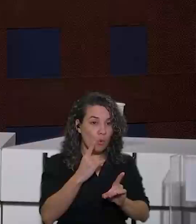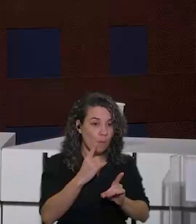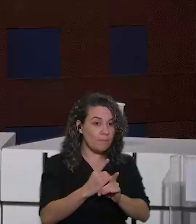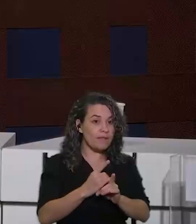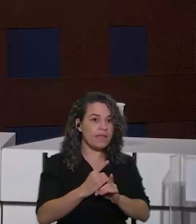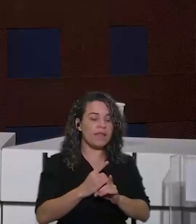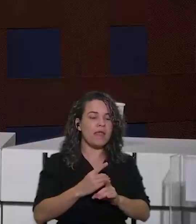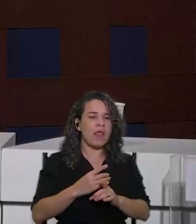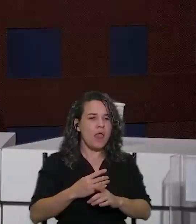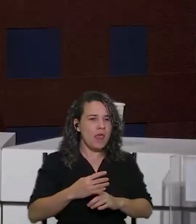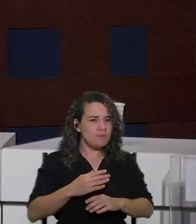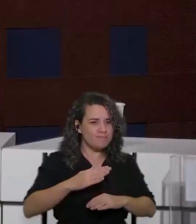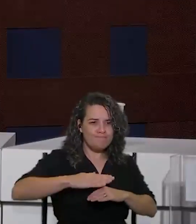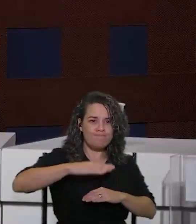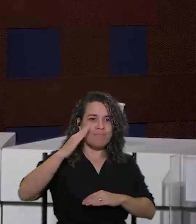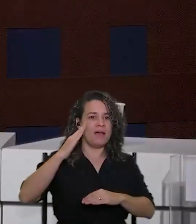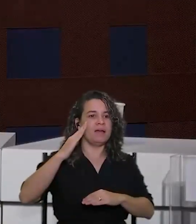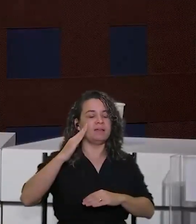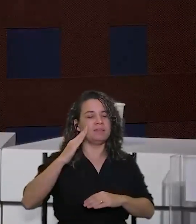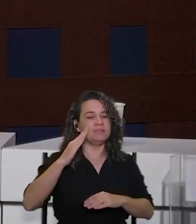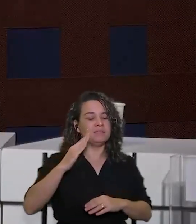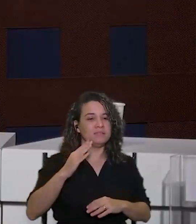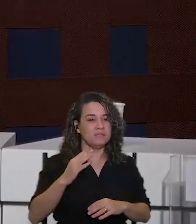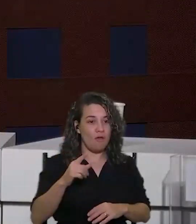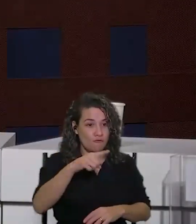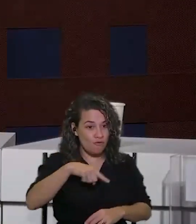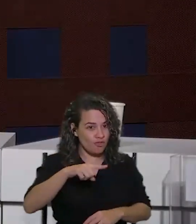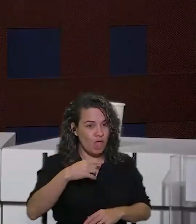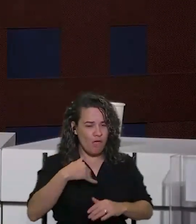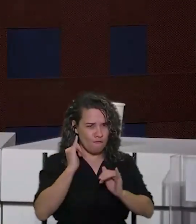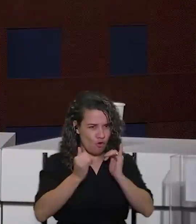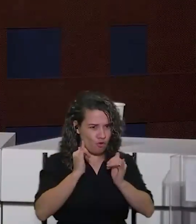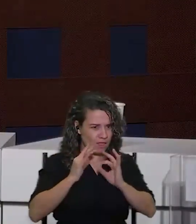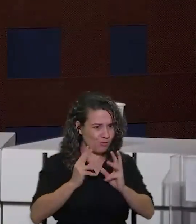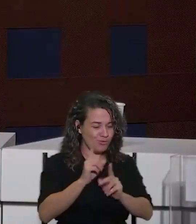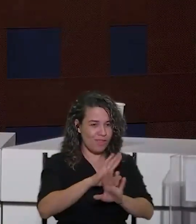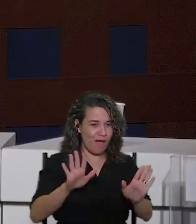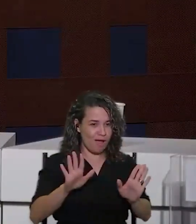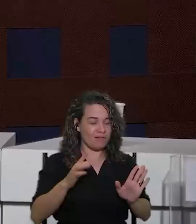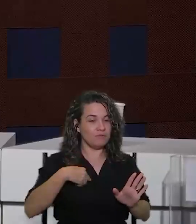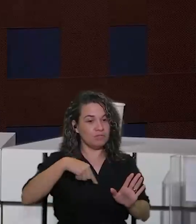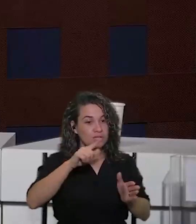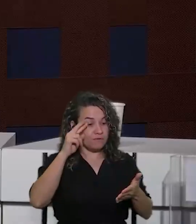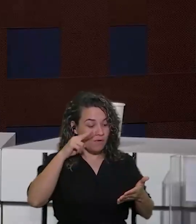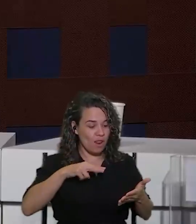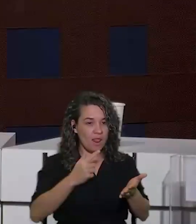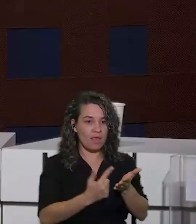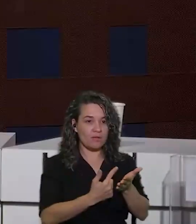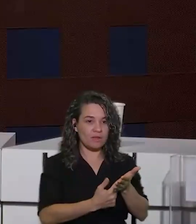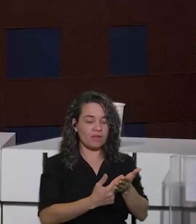a construção para descobrir como que eu conheci essa história, que envolve o reencontro dessa